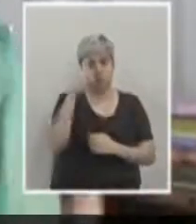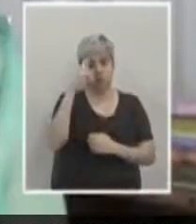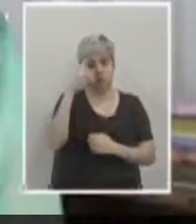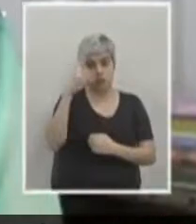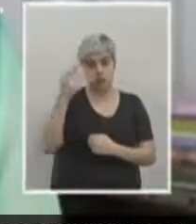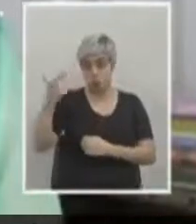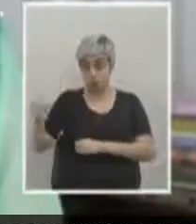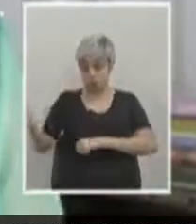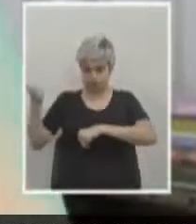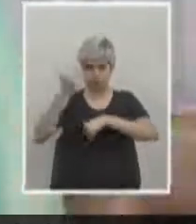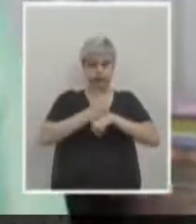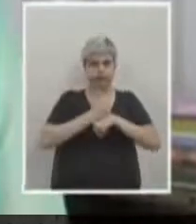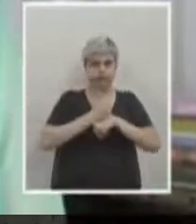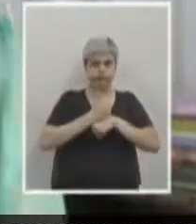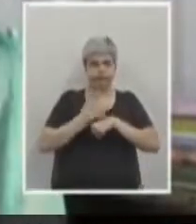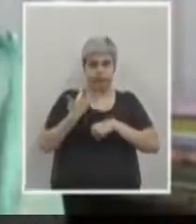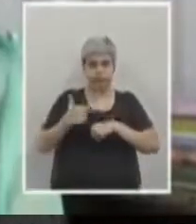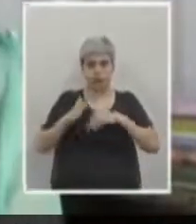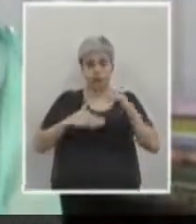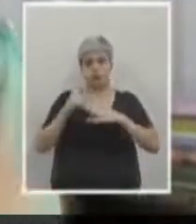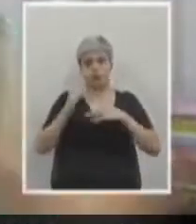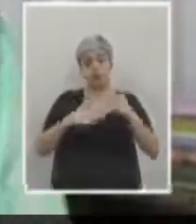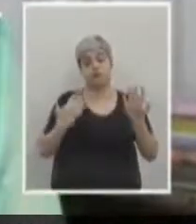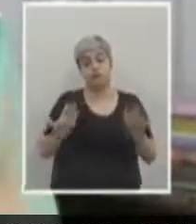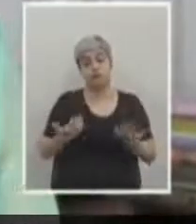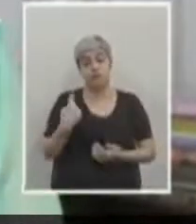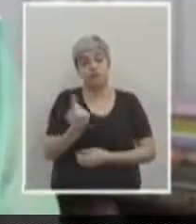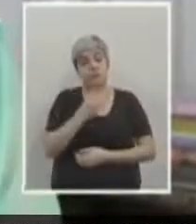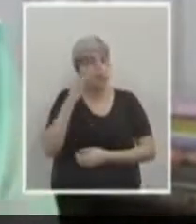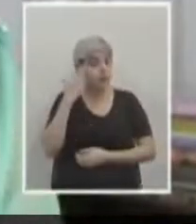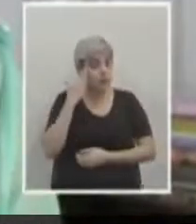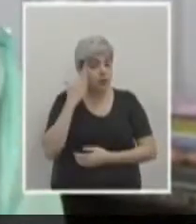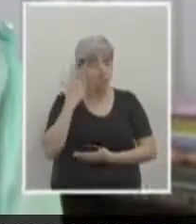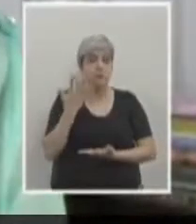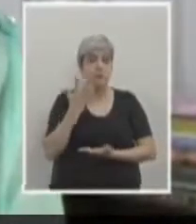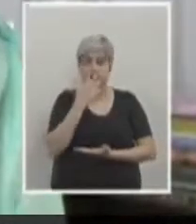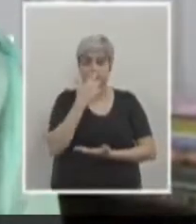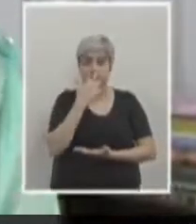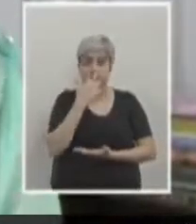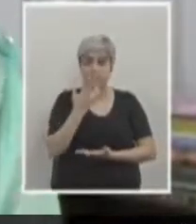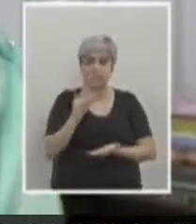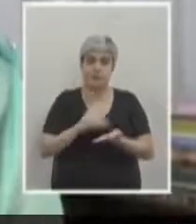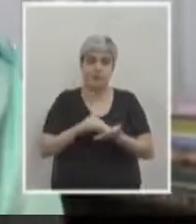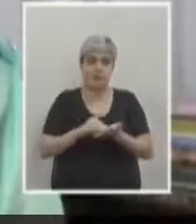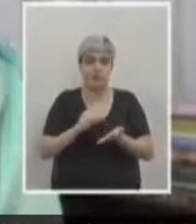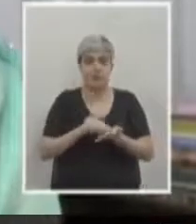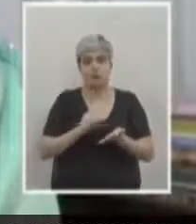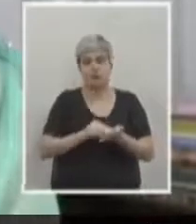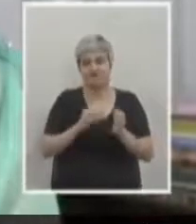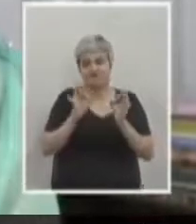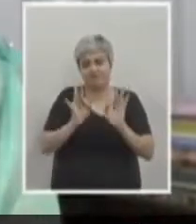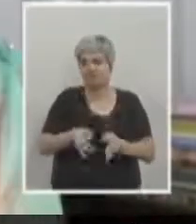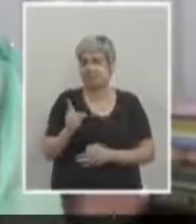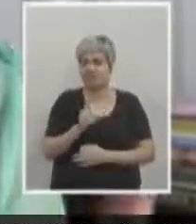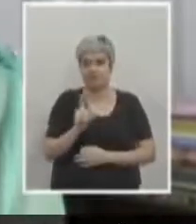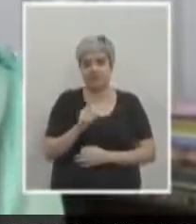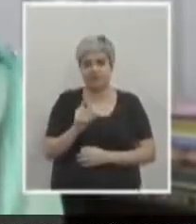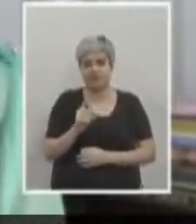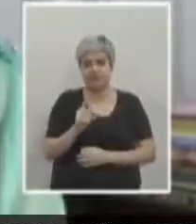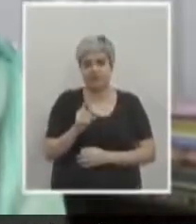assume. Então, né, assim, do nosso entendimento, esse argumento ele não é fundamentado assim, com força.